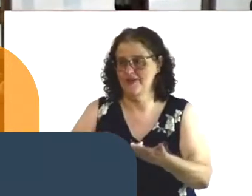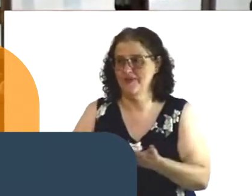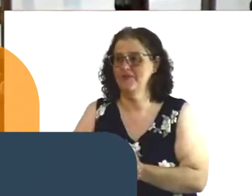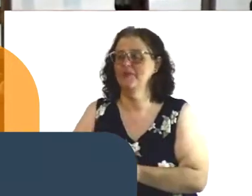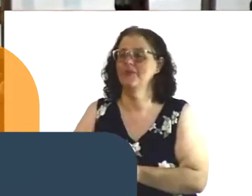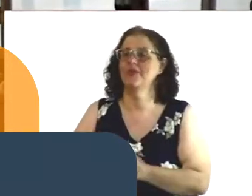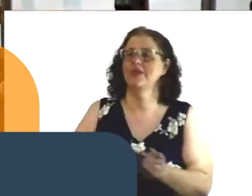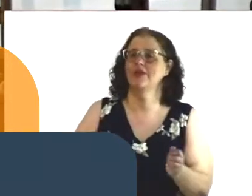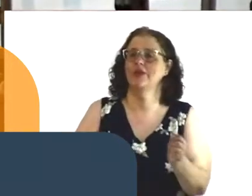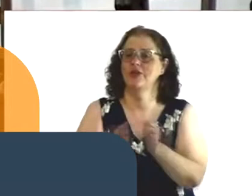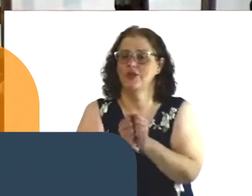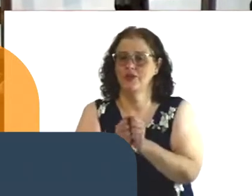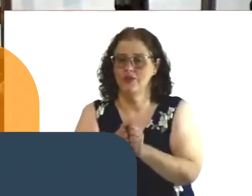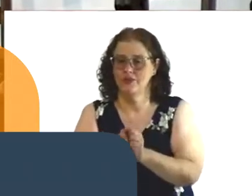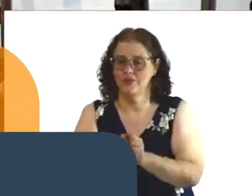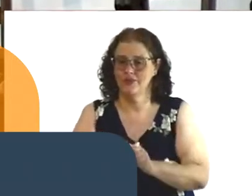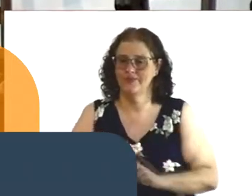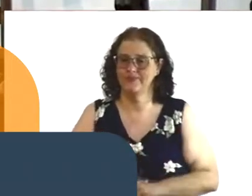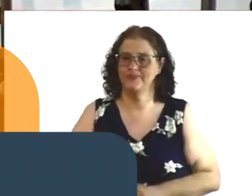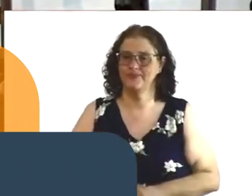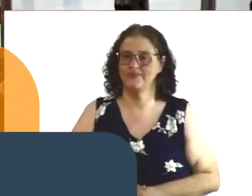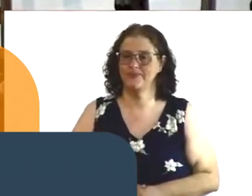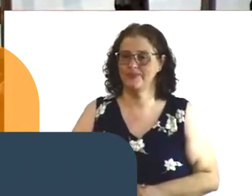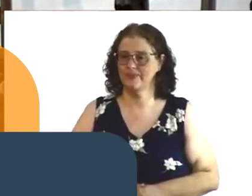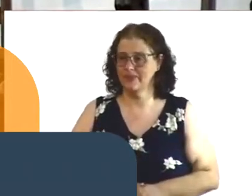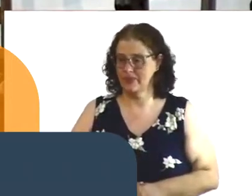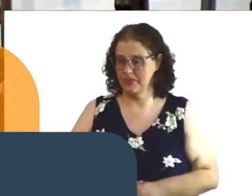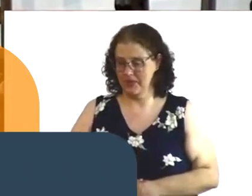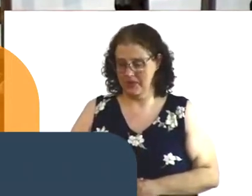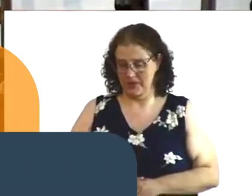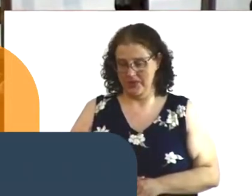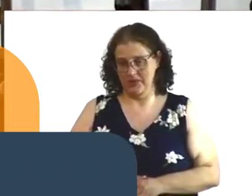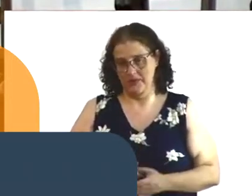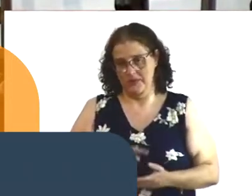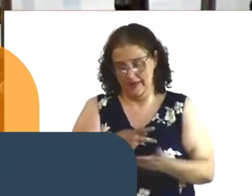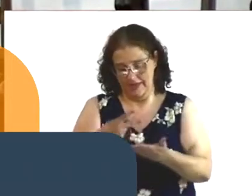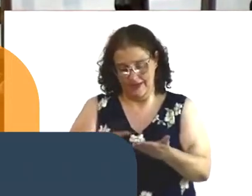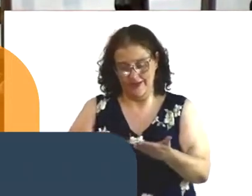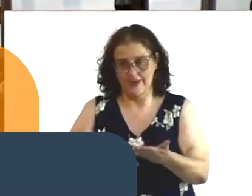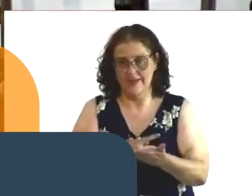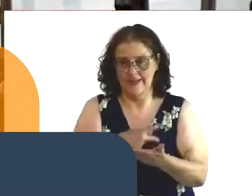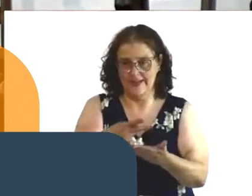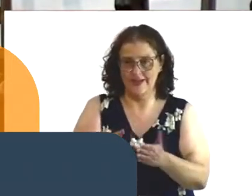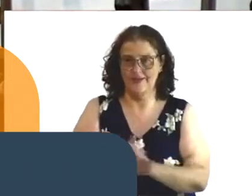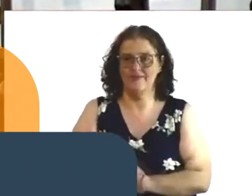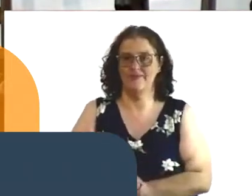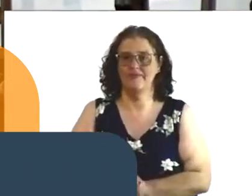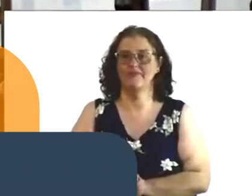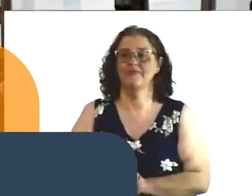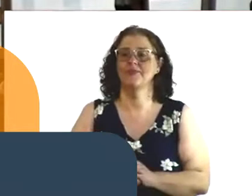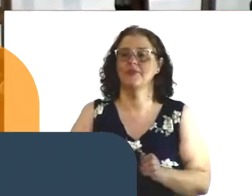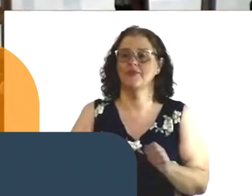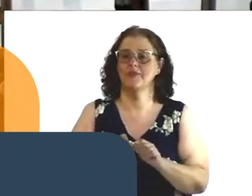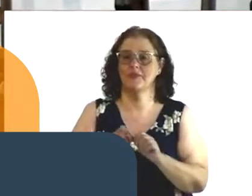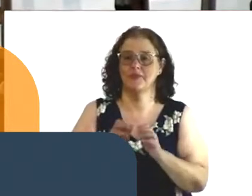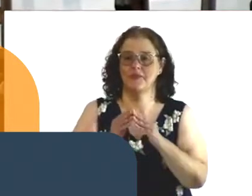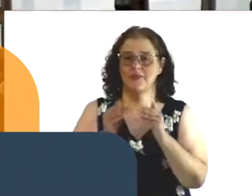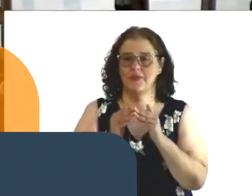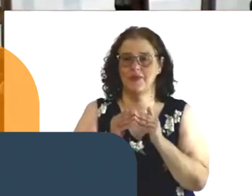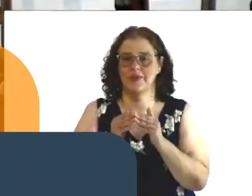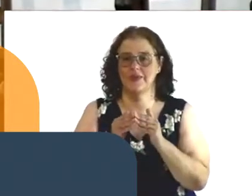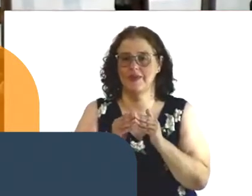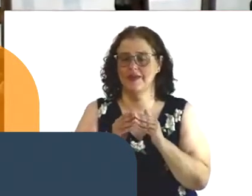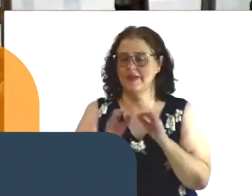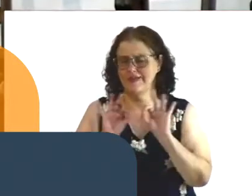essa exposição da palavra de Deus também. E o desenho para as crianças, o pastor vai pedir para vocês, é